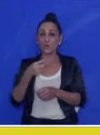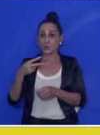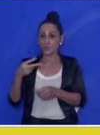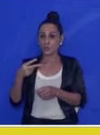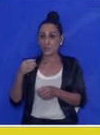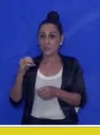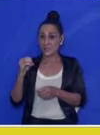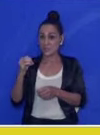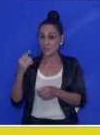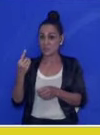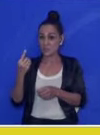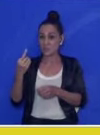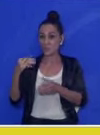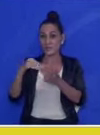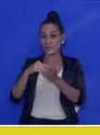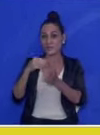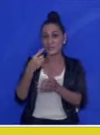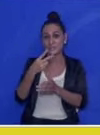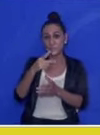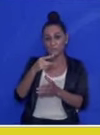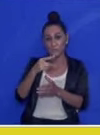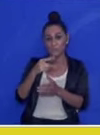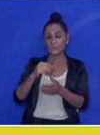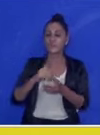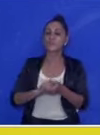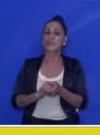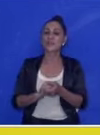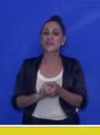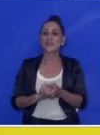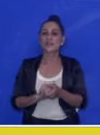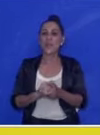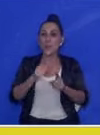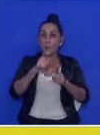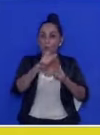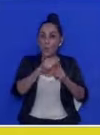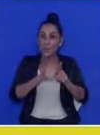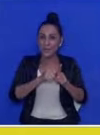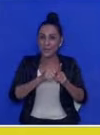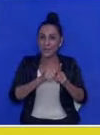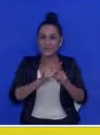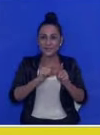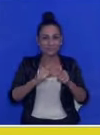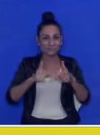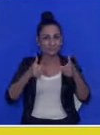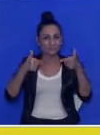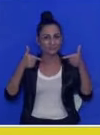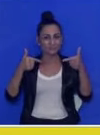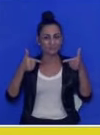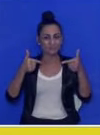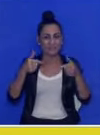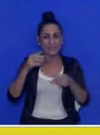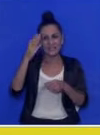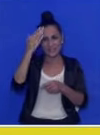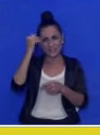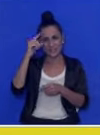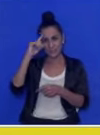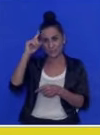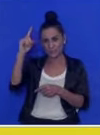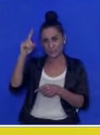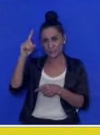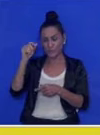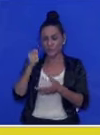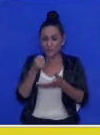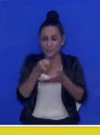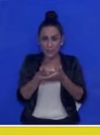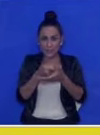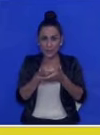de 0 a 12. Deste globo conheceremos a dezena referente ao mês da sorte. Você sabe, Dia de Sorte é a loteria em que você